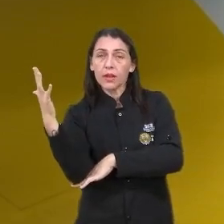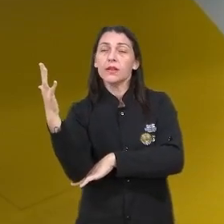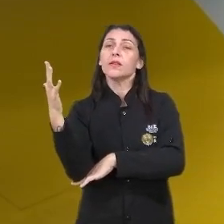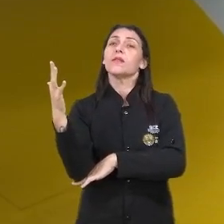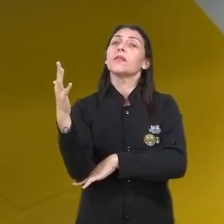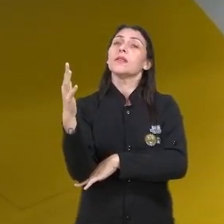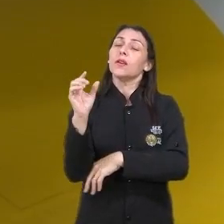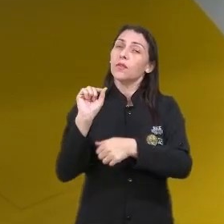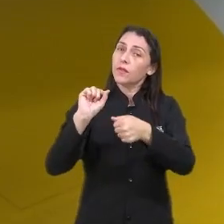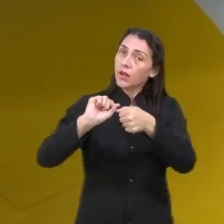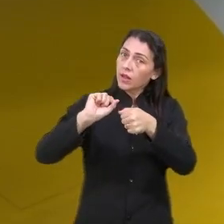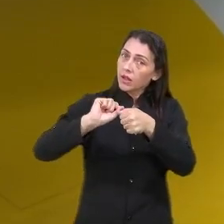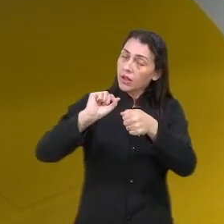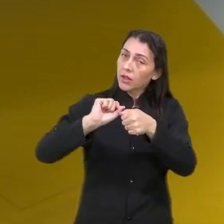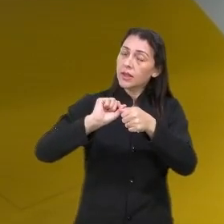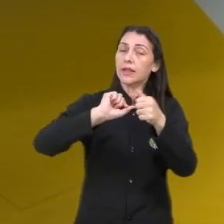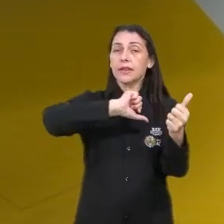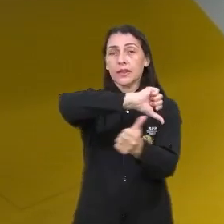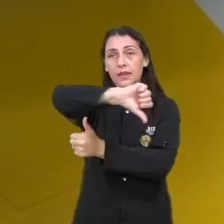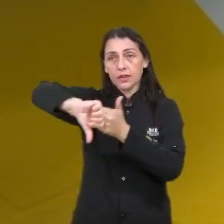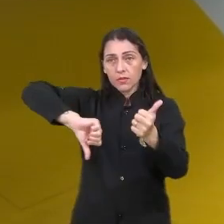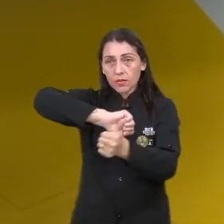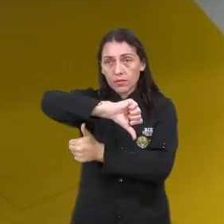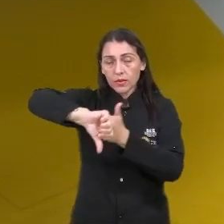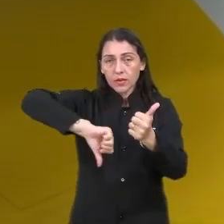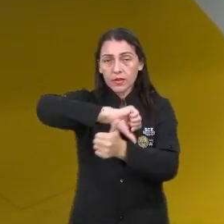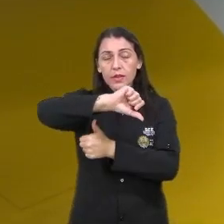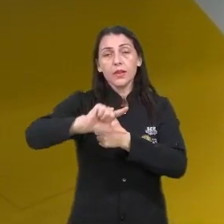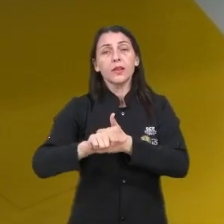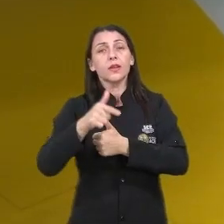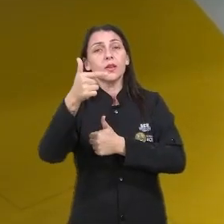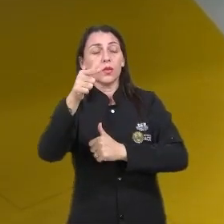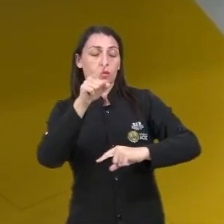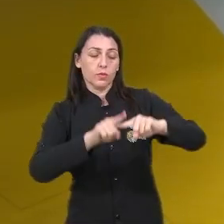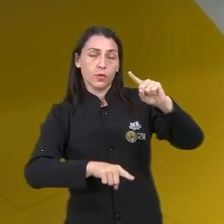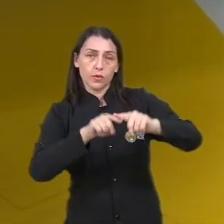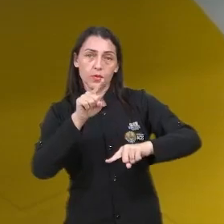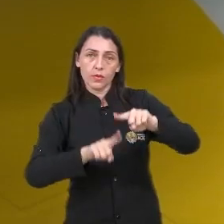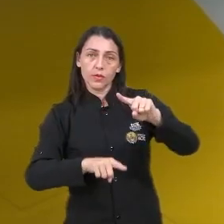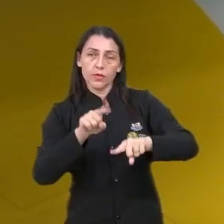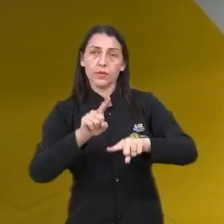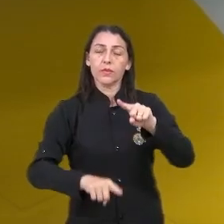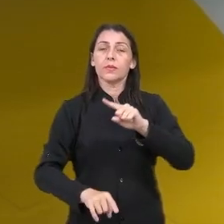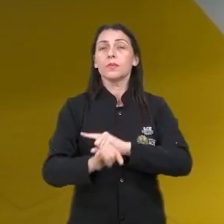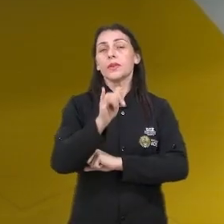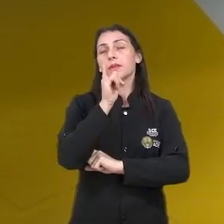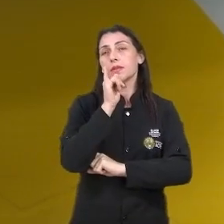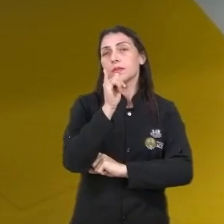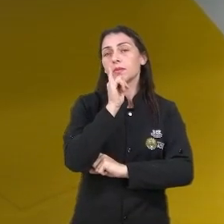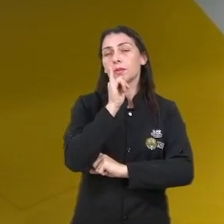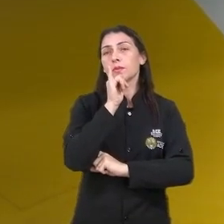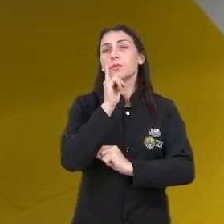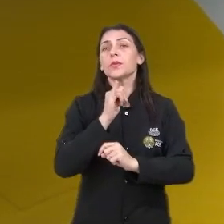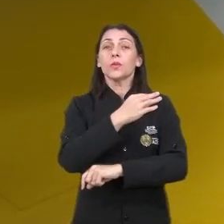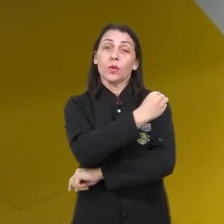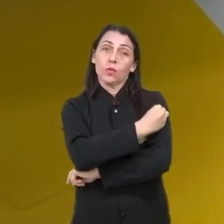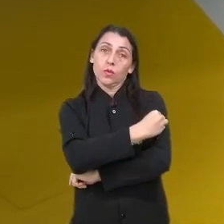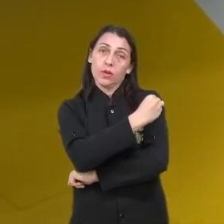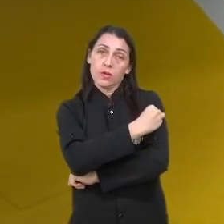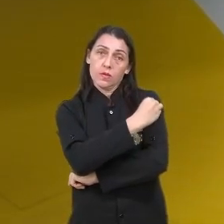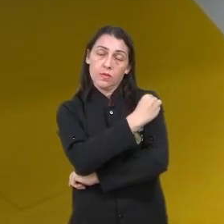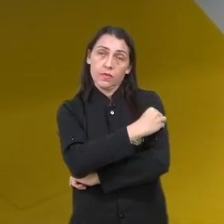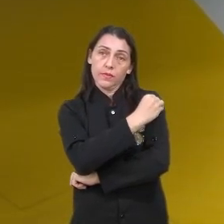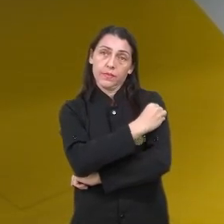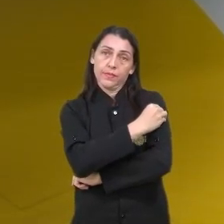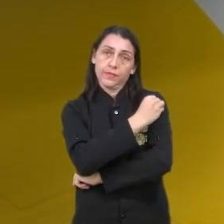ser processadas e transformadas em outros produtos, Como é o caso, por exemplo, do algodão.